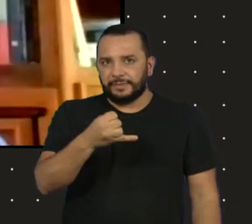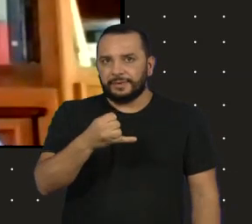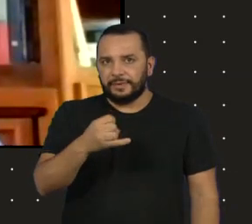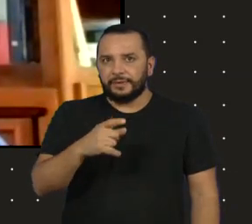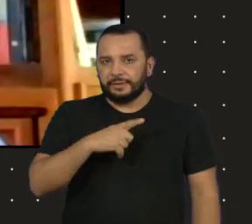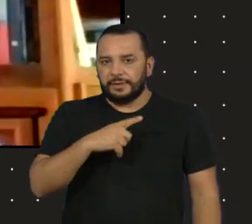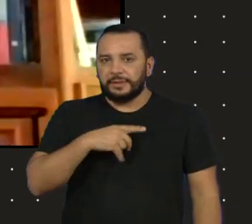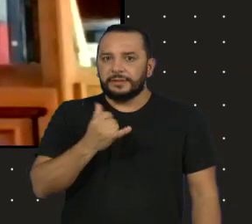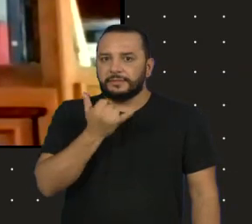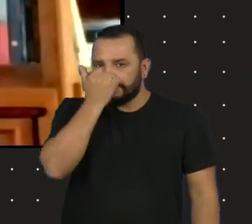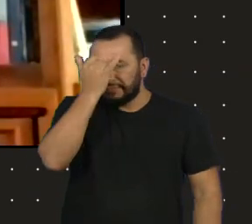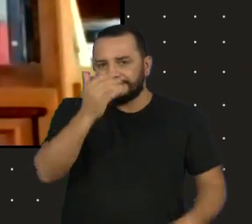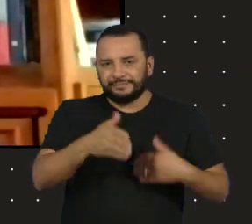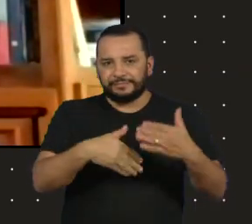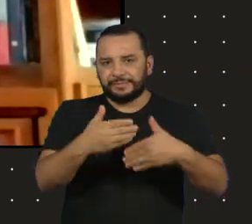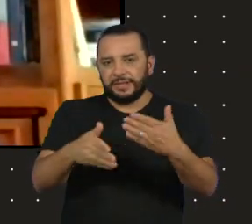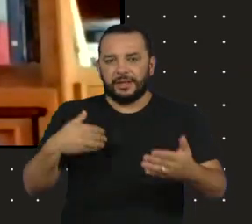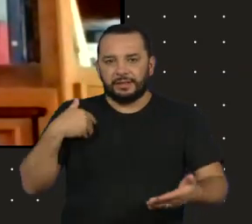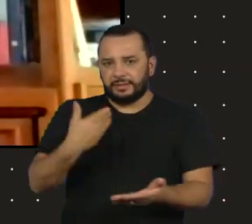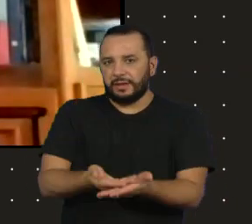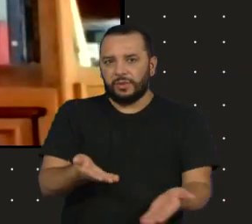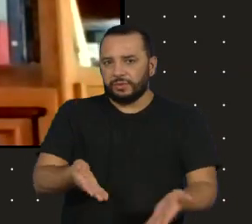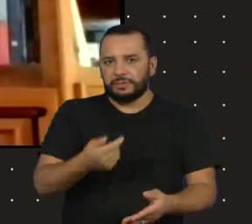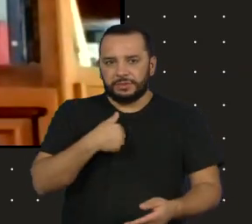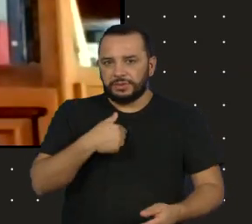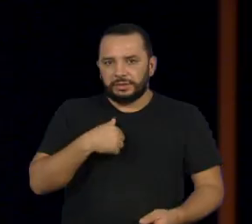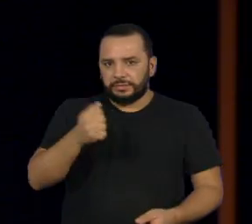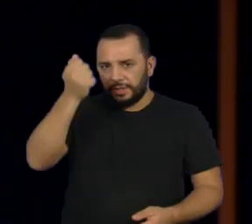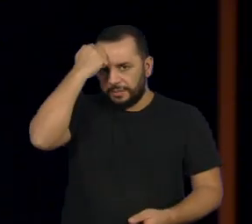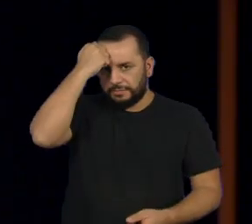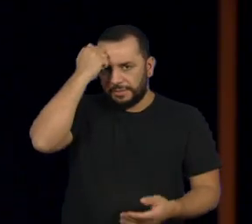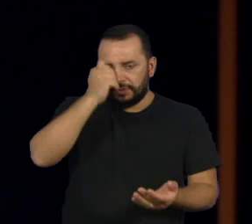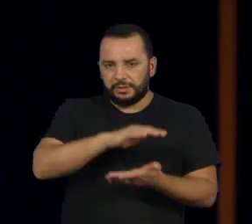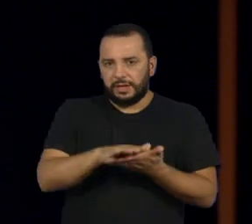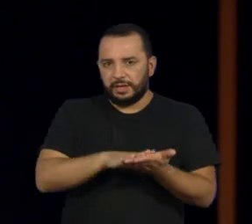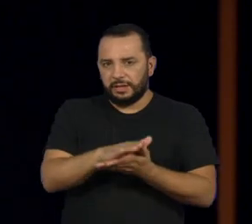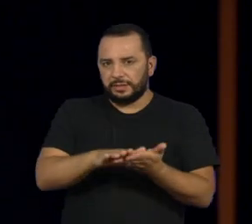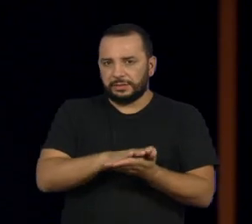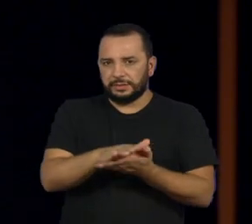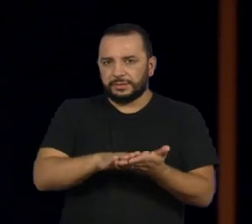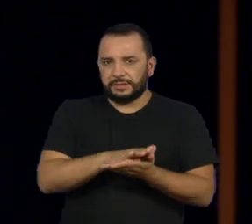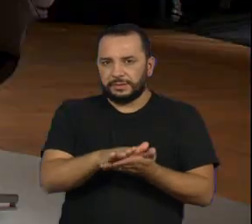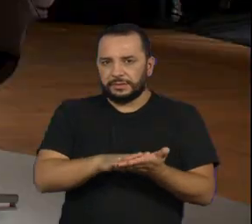as consequências dessas decisões, mas não arrependo de nenhuma delas, né?